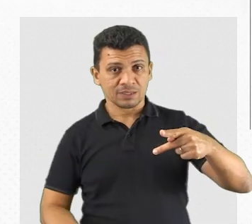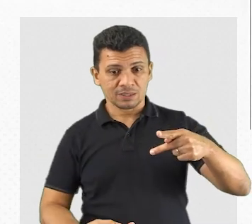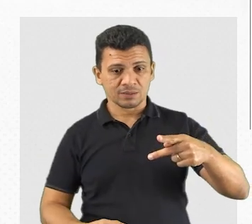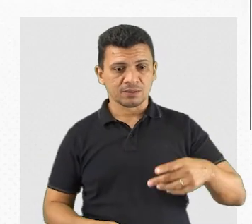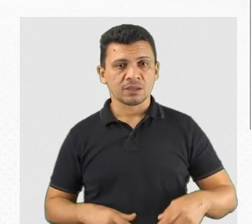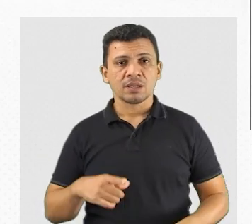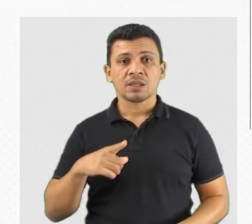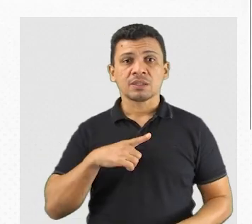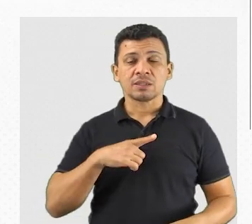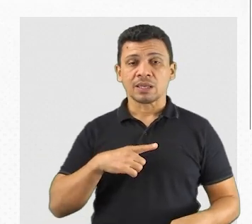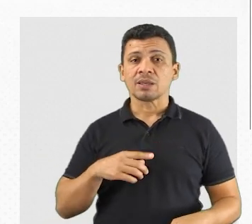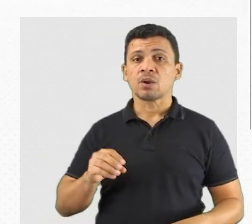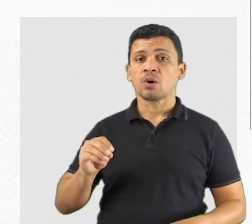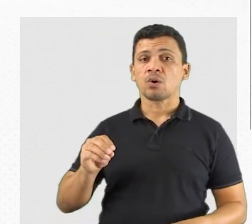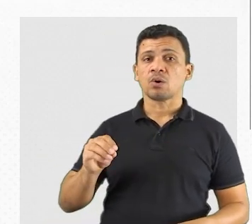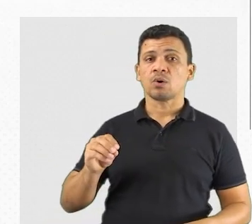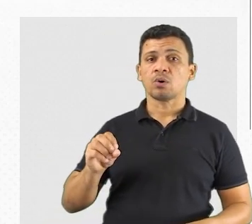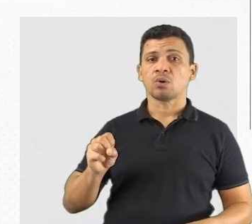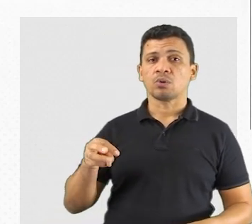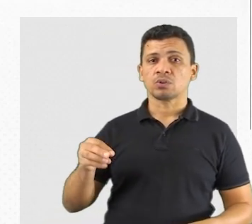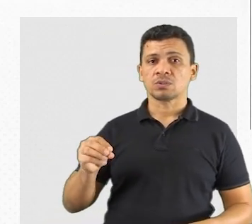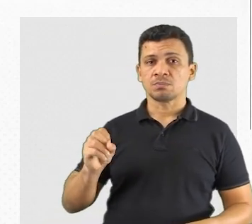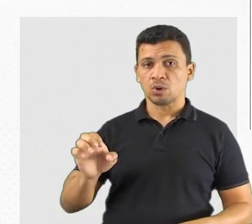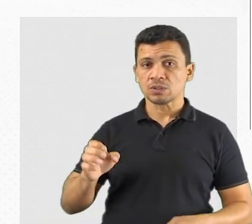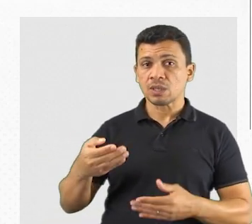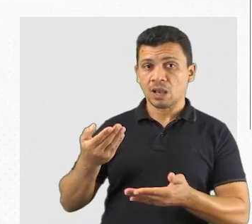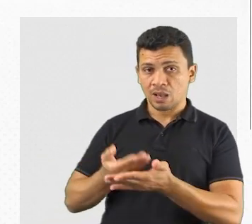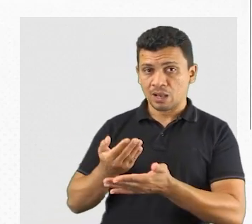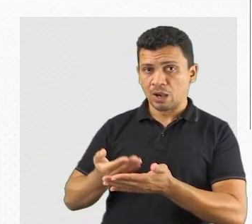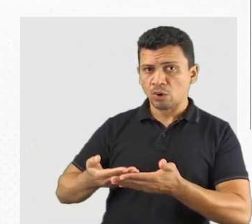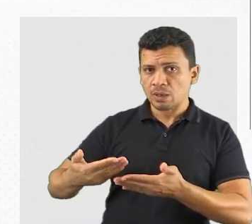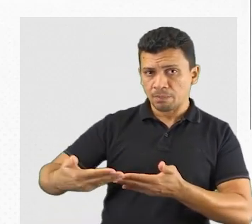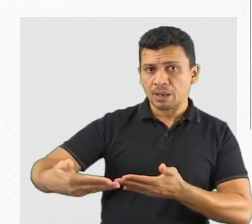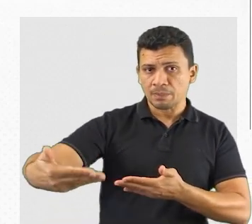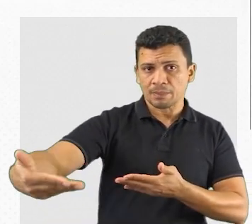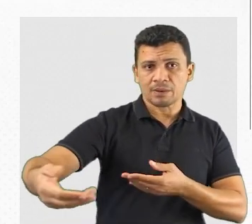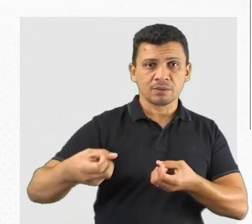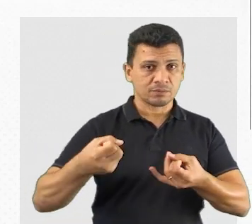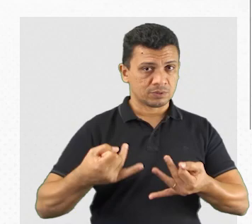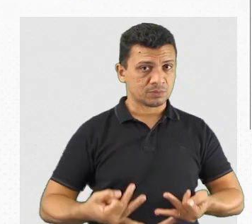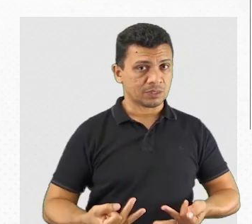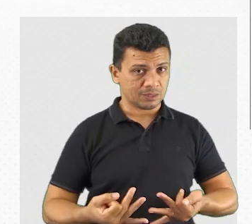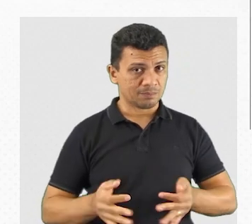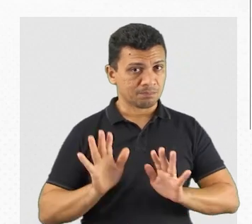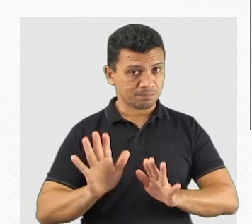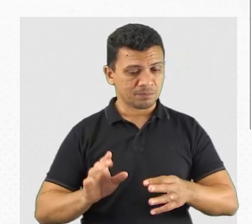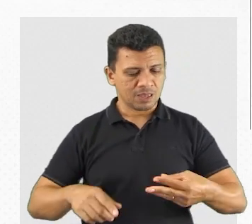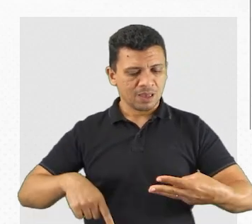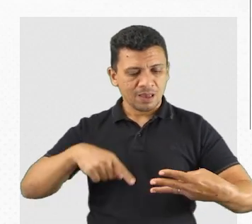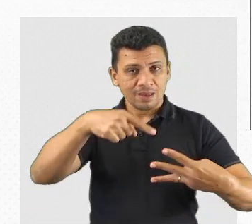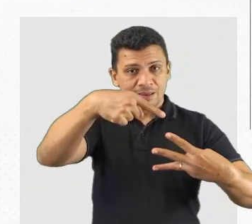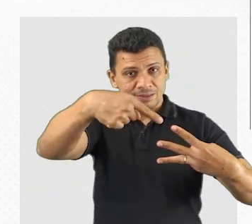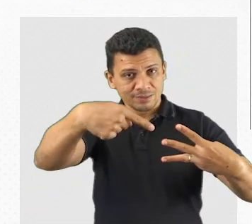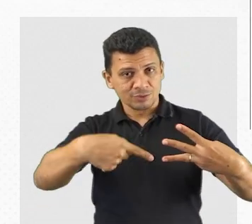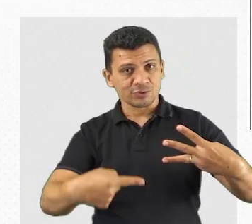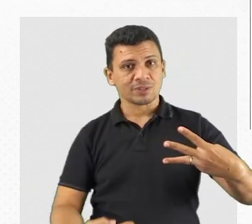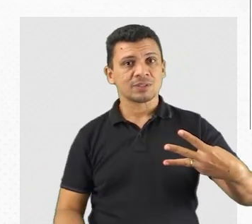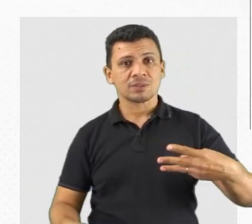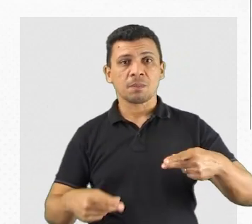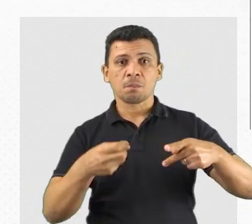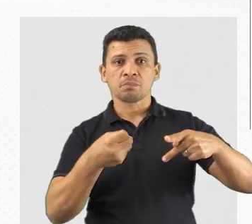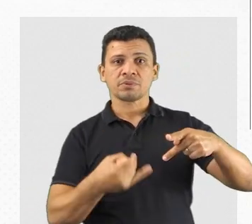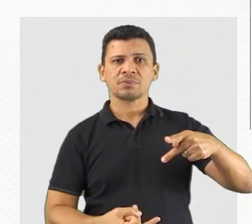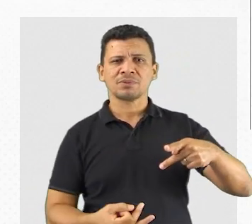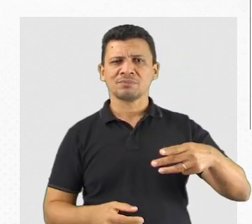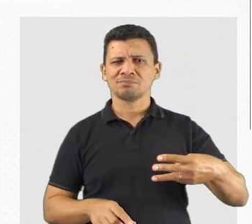a osmoscopia, que nós vamos falar numa outra aula, na próxima aula, tá? Mas essas três aqui propriedades têm um nome